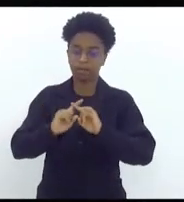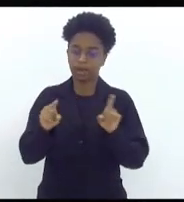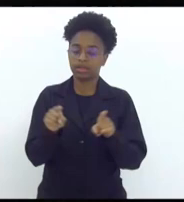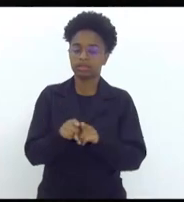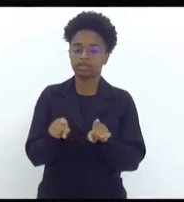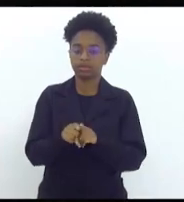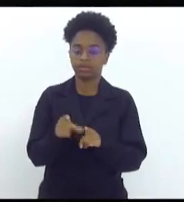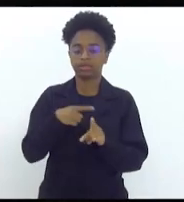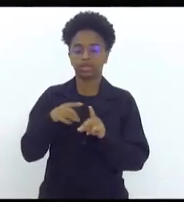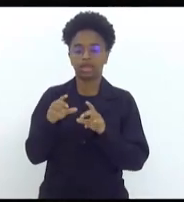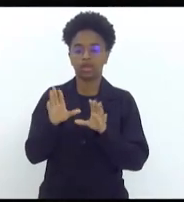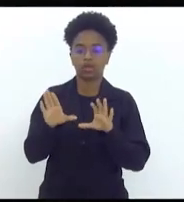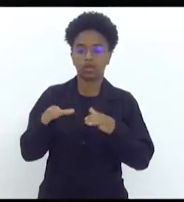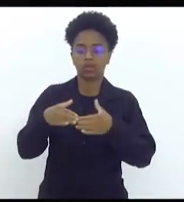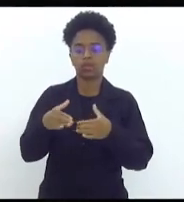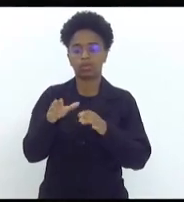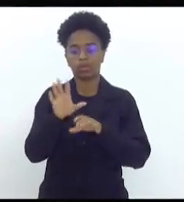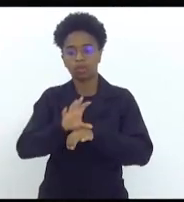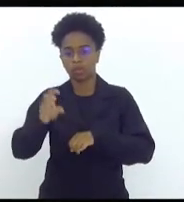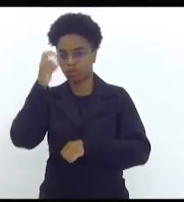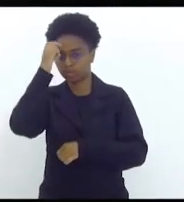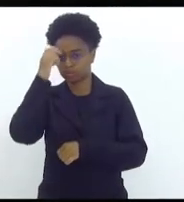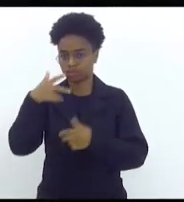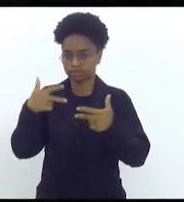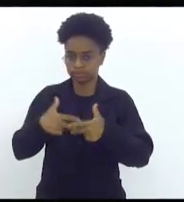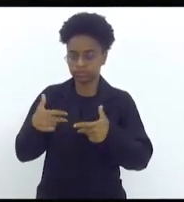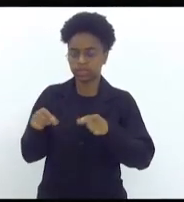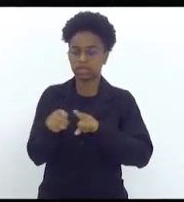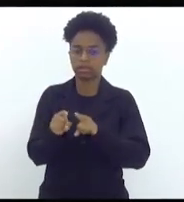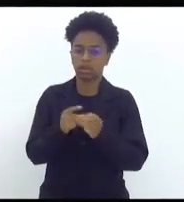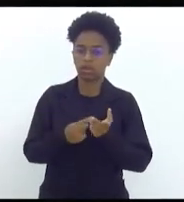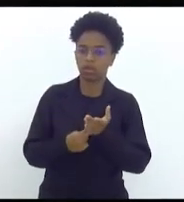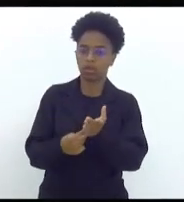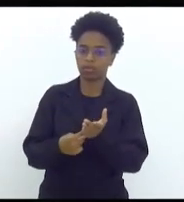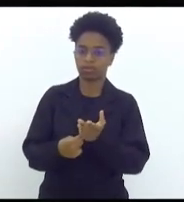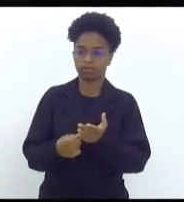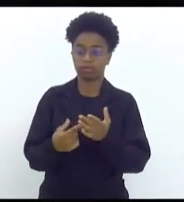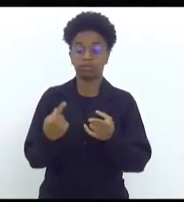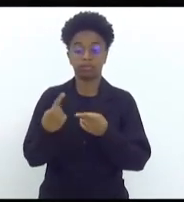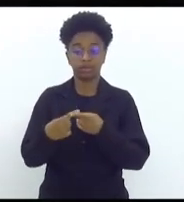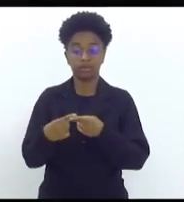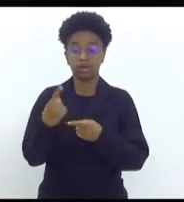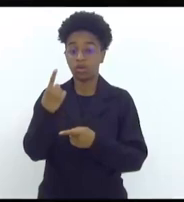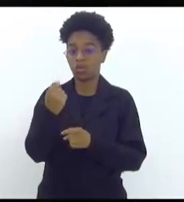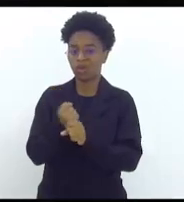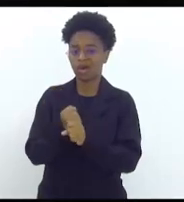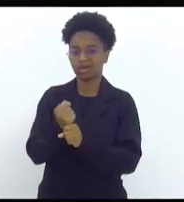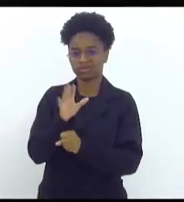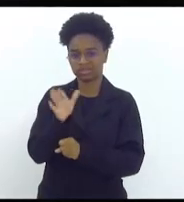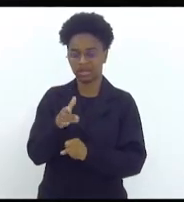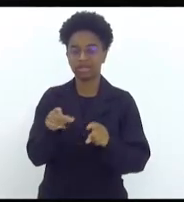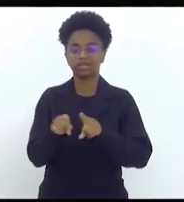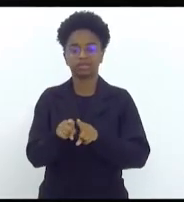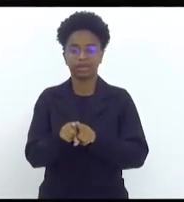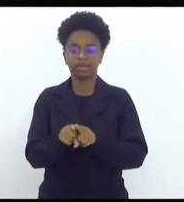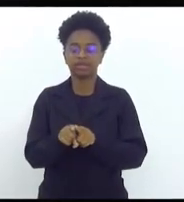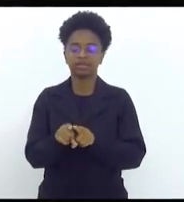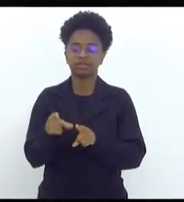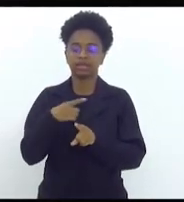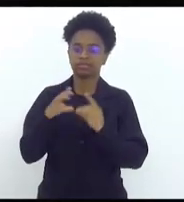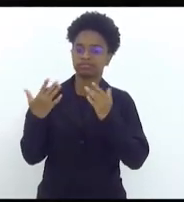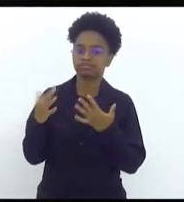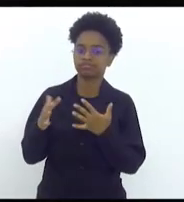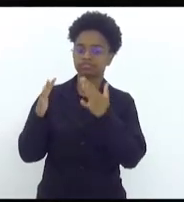é roda cultural do hip hop é compromisso hip hop a roda está fazendo um ano e terá sua edição de